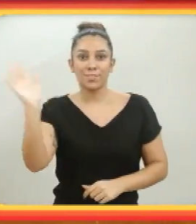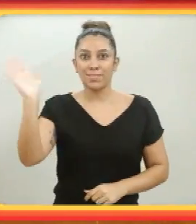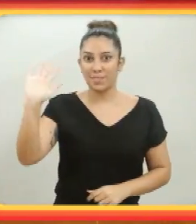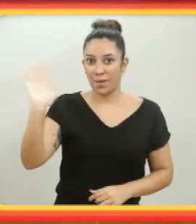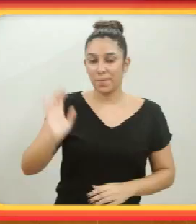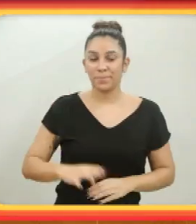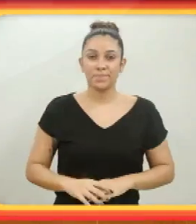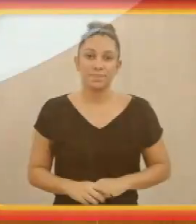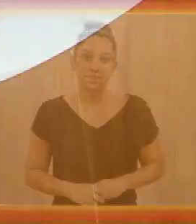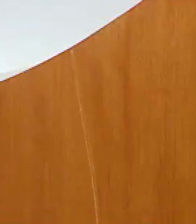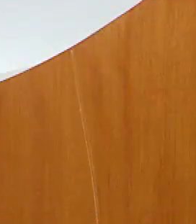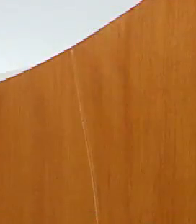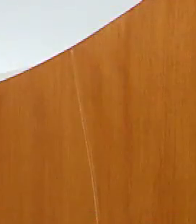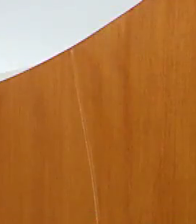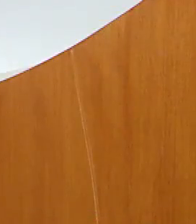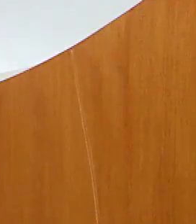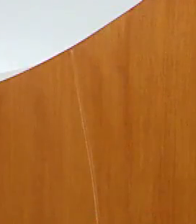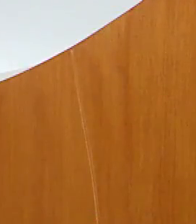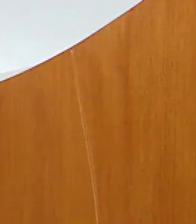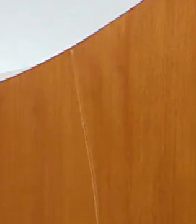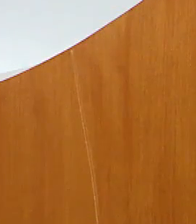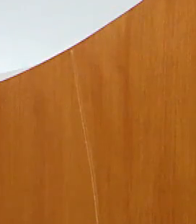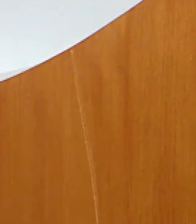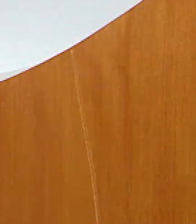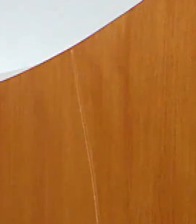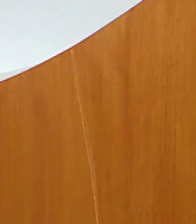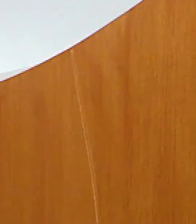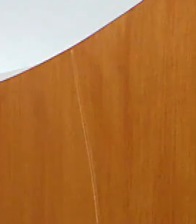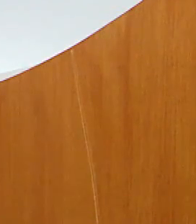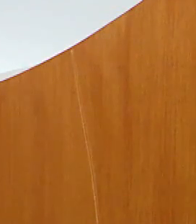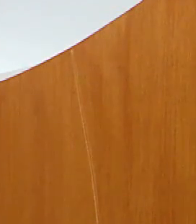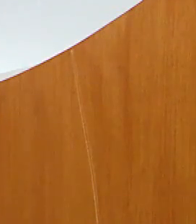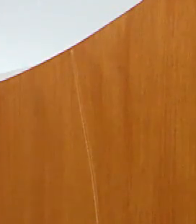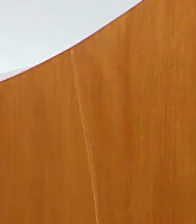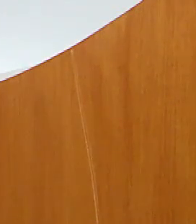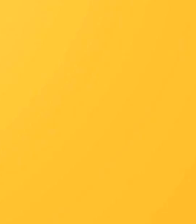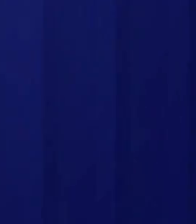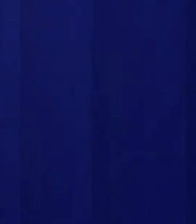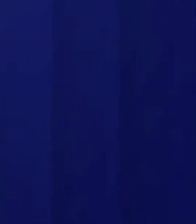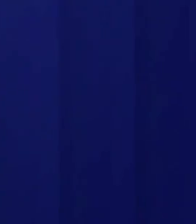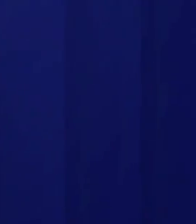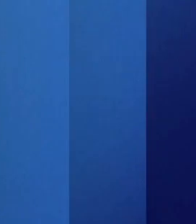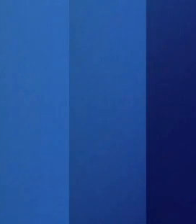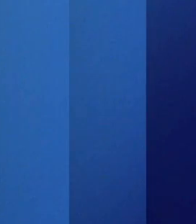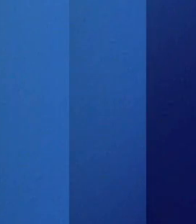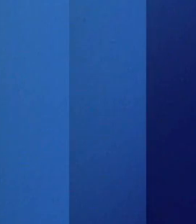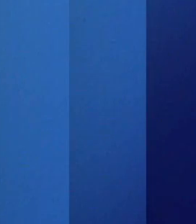episódios anteriores no TV Brasil Play. Um grande beijo. Tchau!